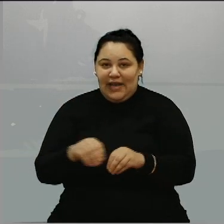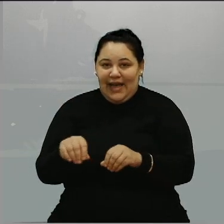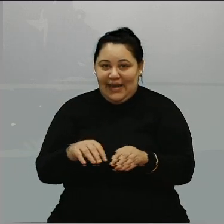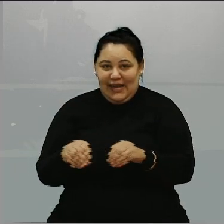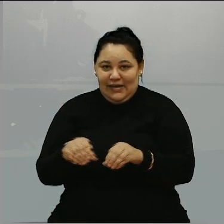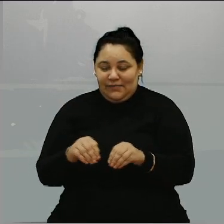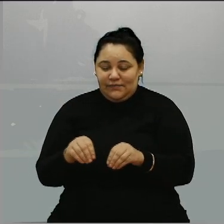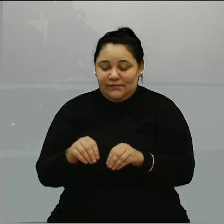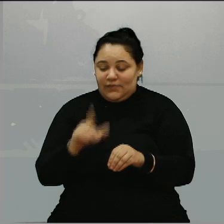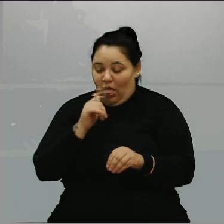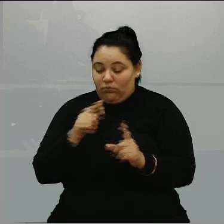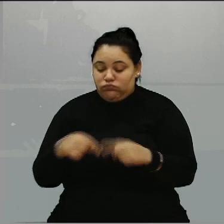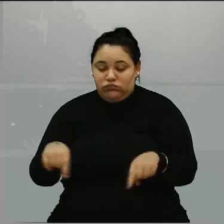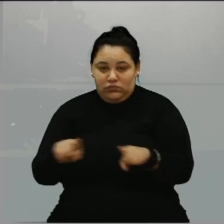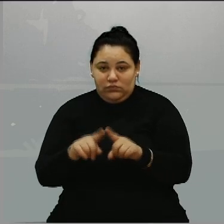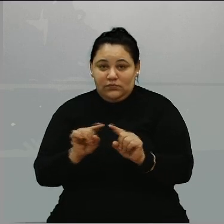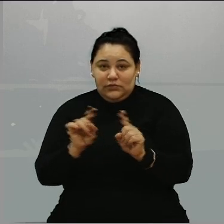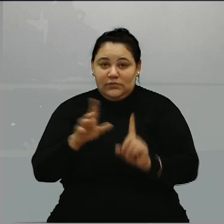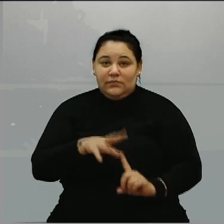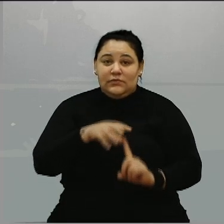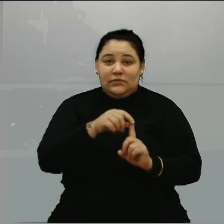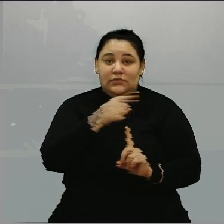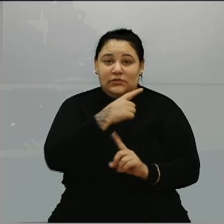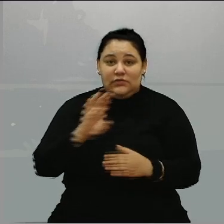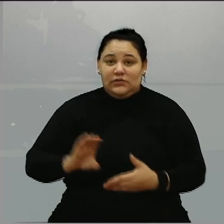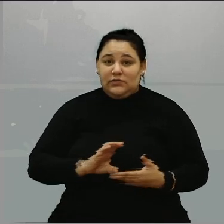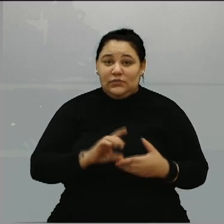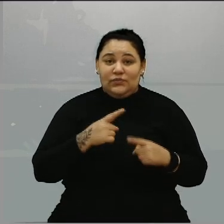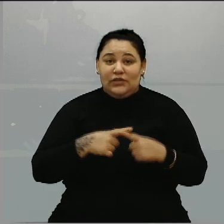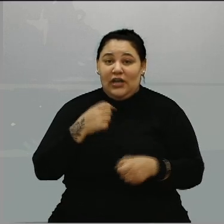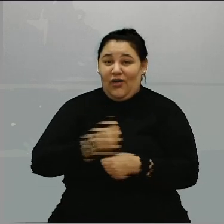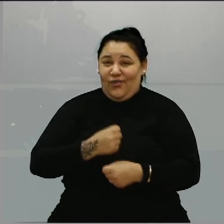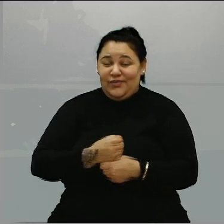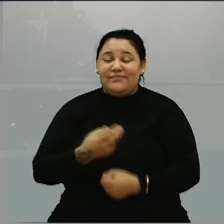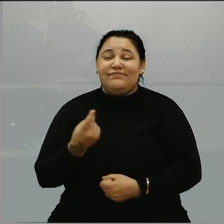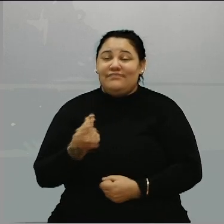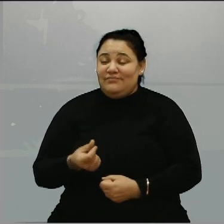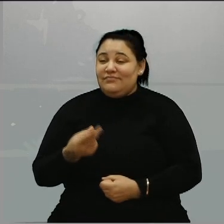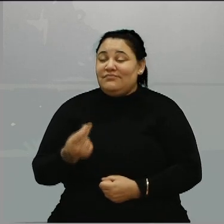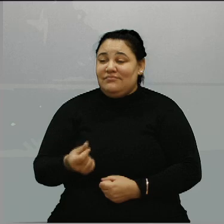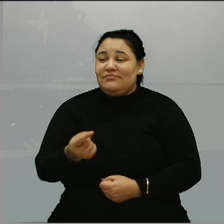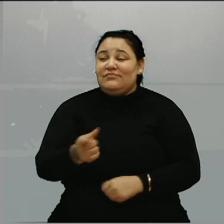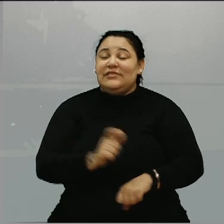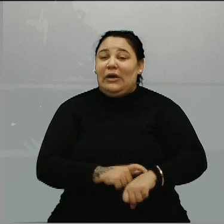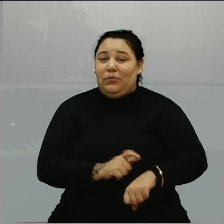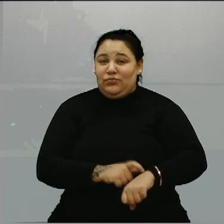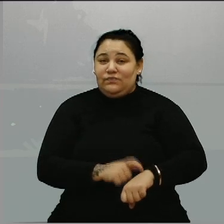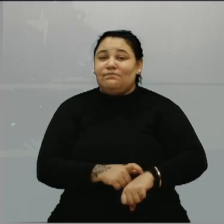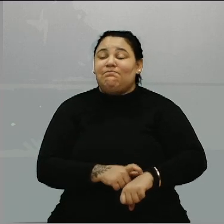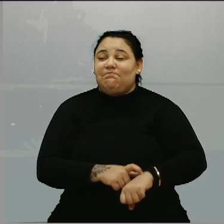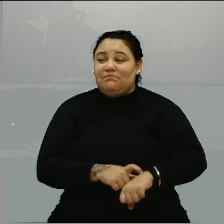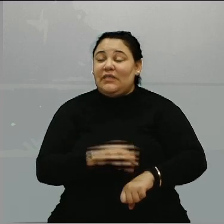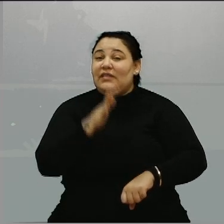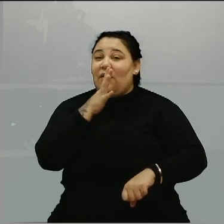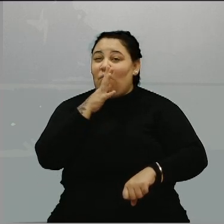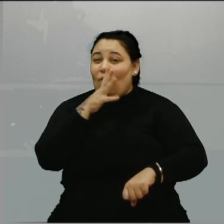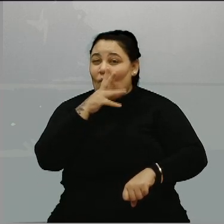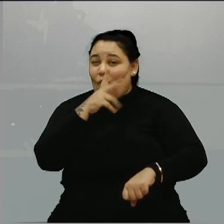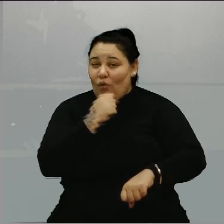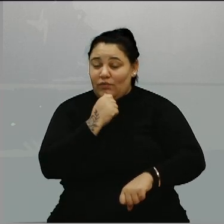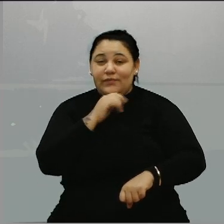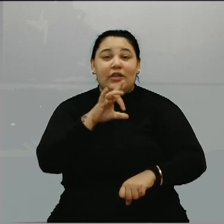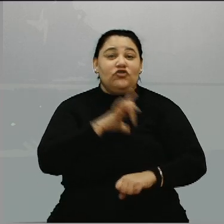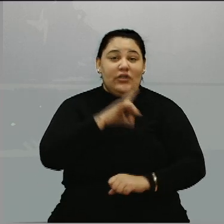desses recursos, pois são obras que levam tempo e a gente corre um risco muito grande desses